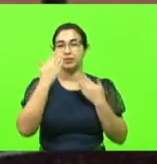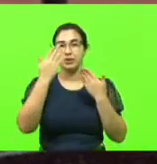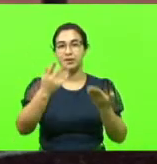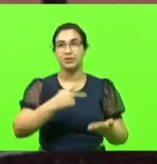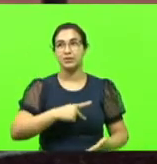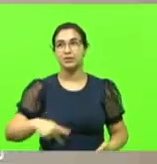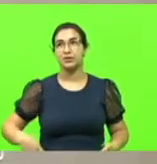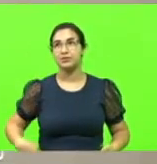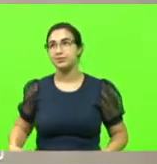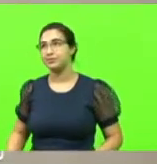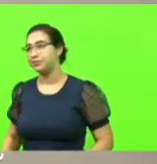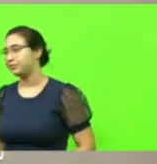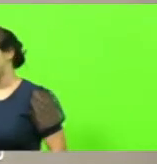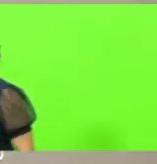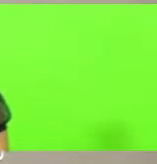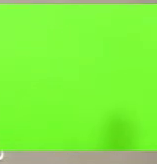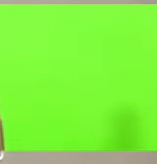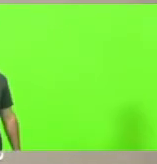presidente.